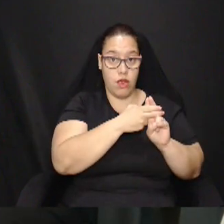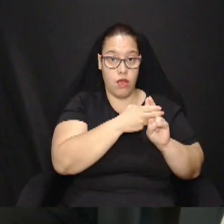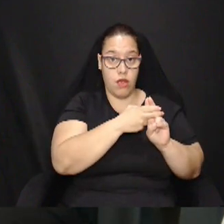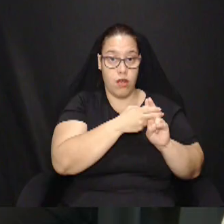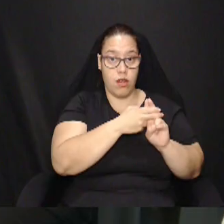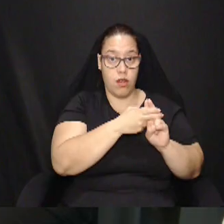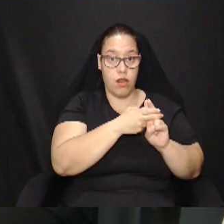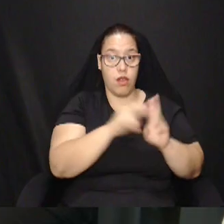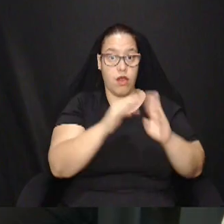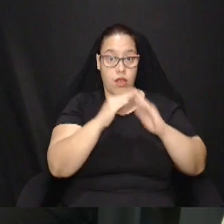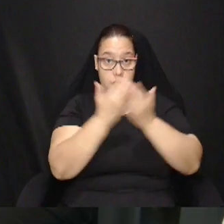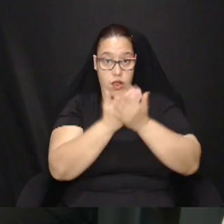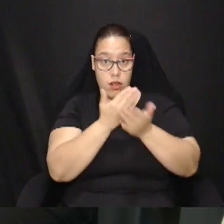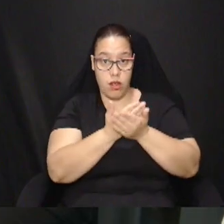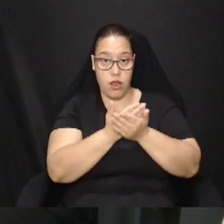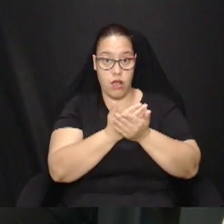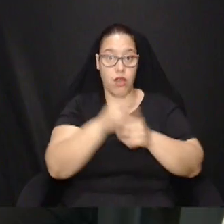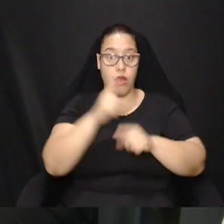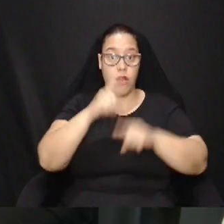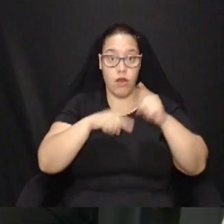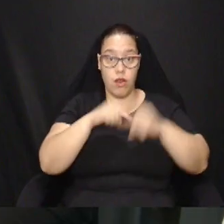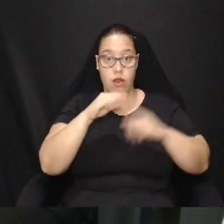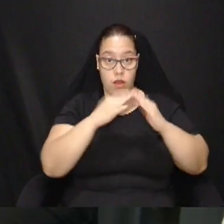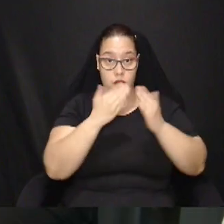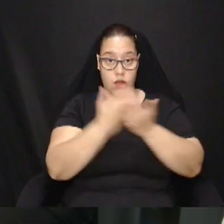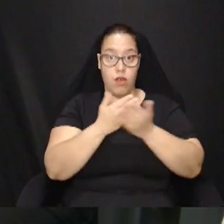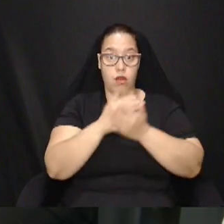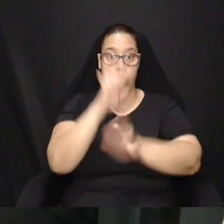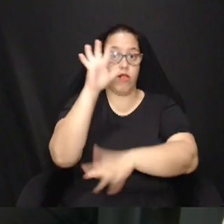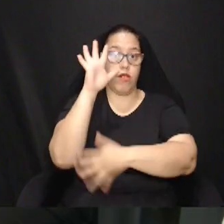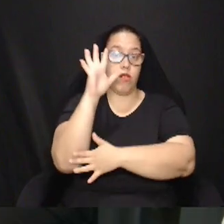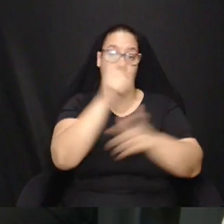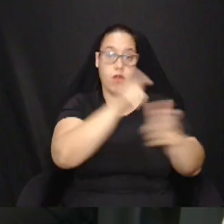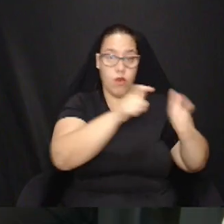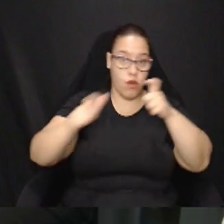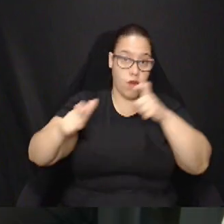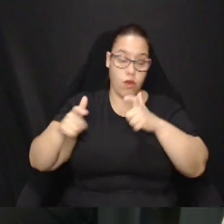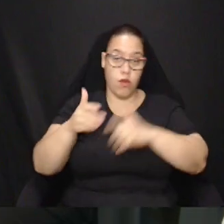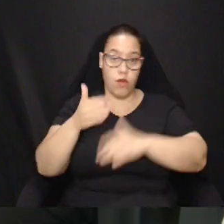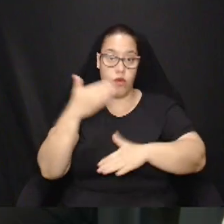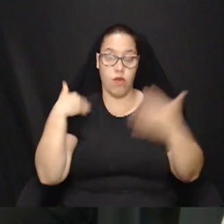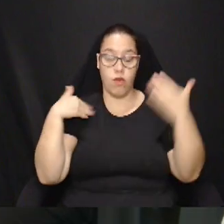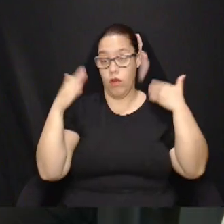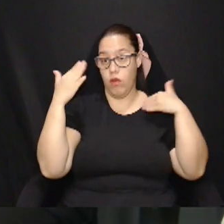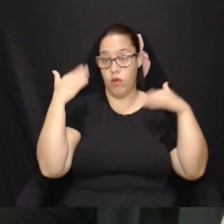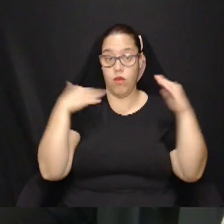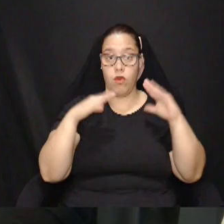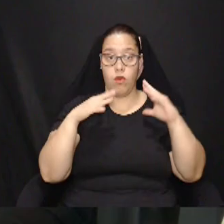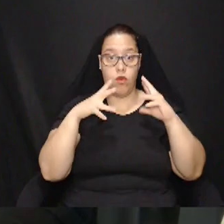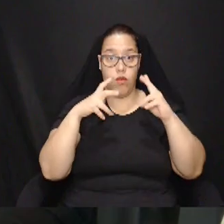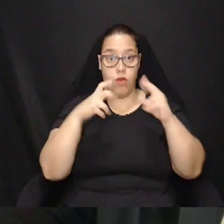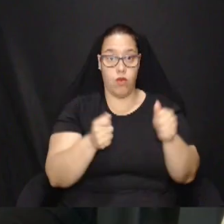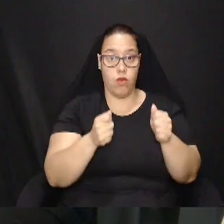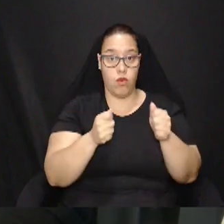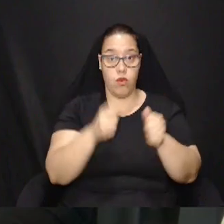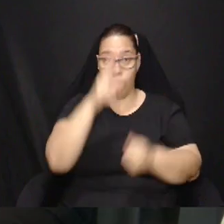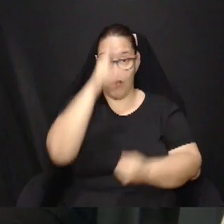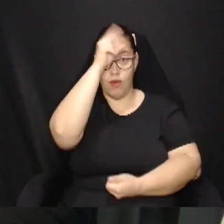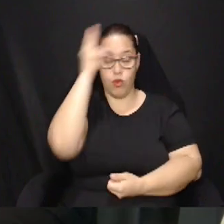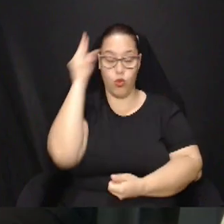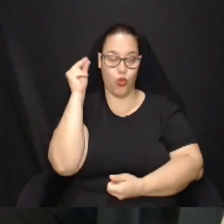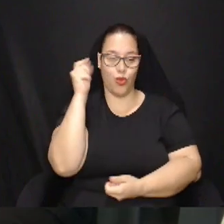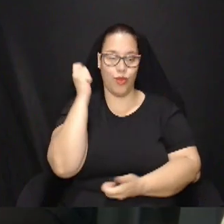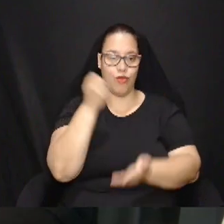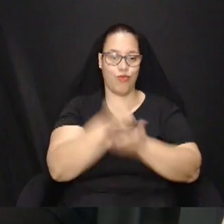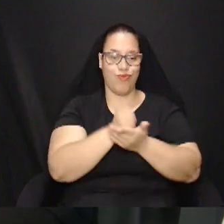creche, Sim. material escolar, praças, lugares de esparcimento, etc., todo cai na conta da prefeitura. Cada